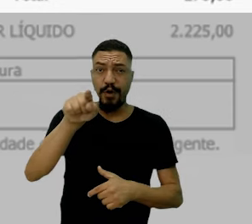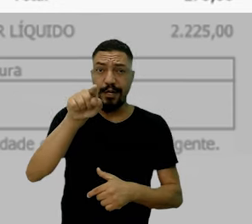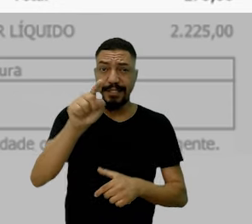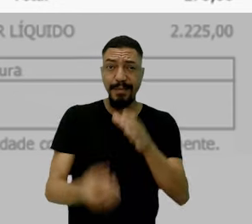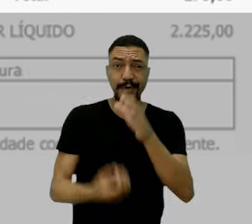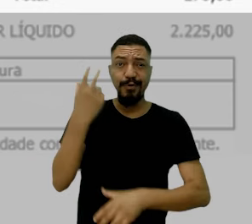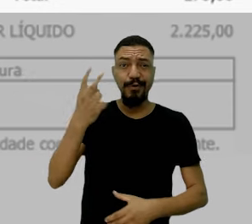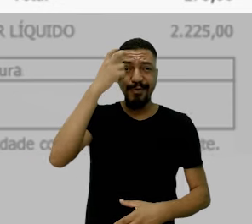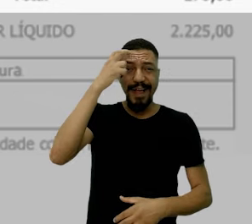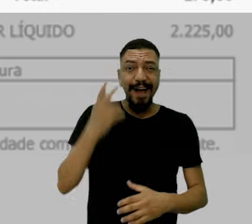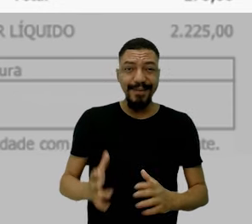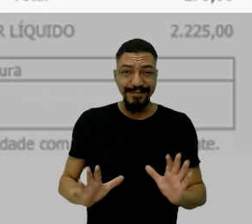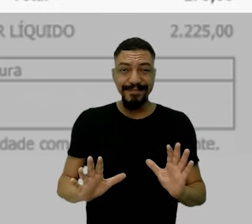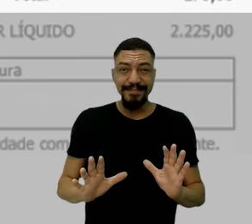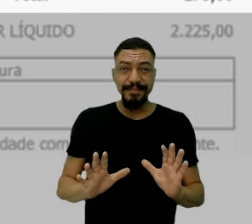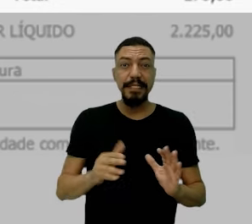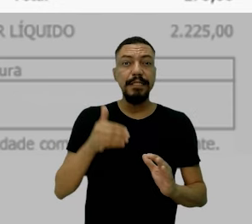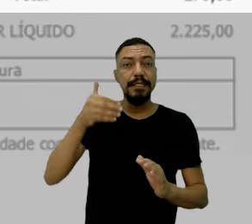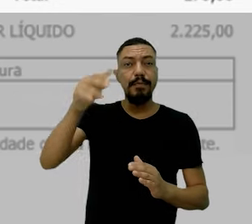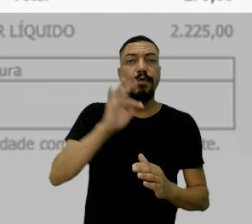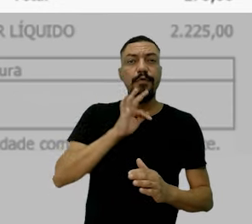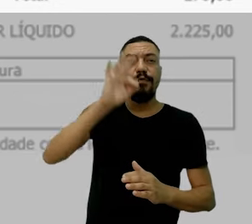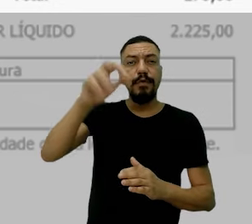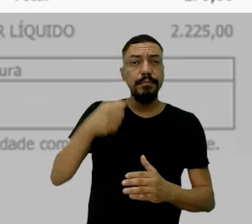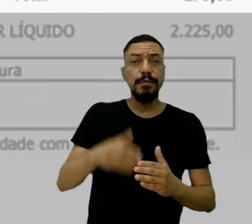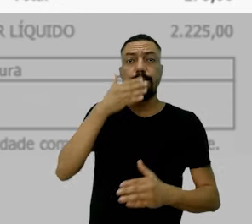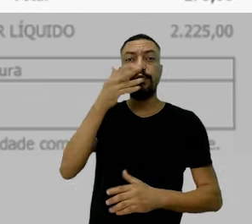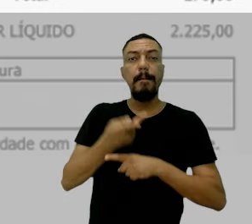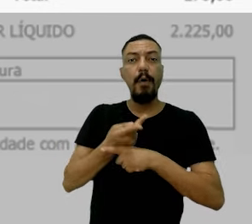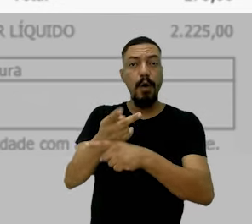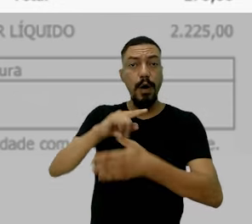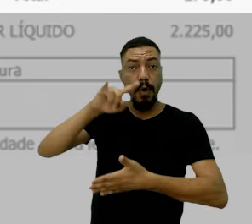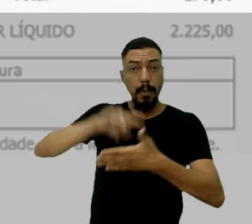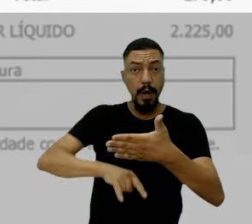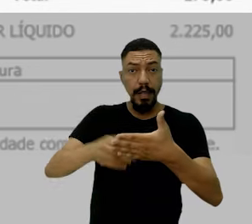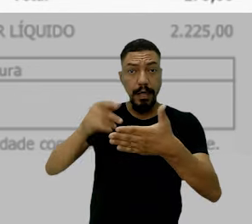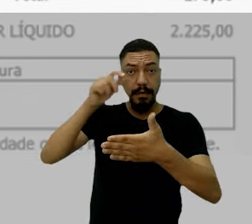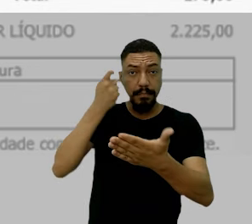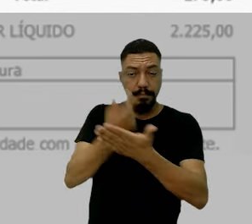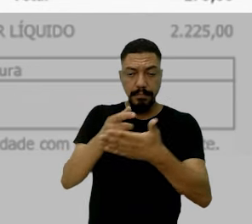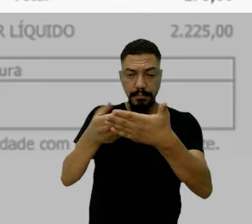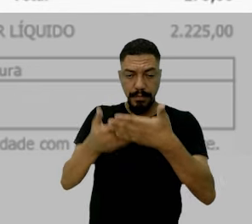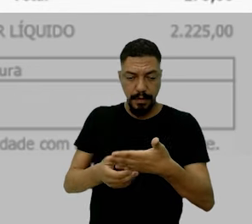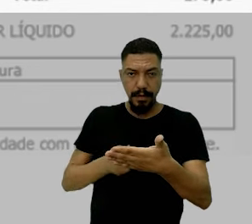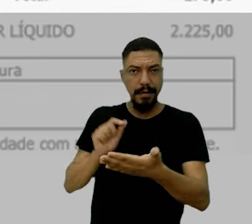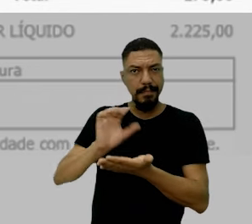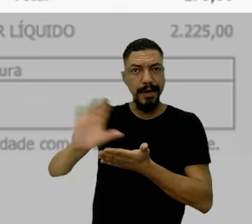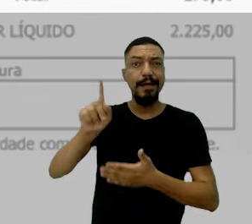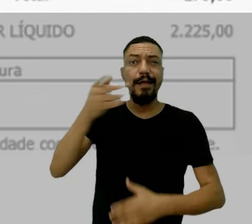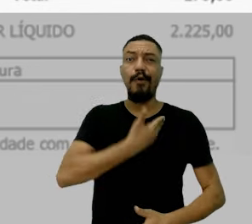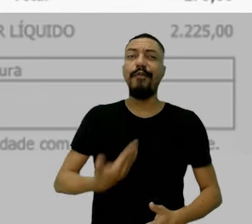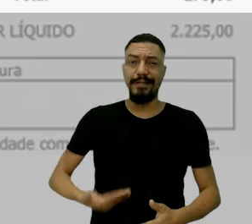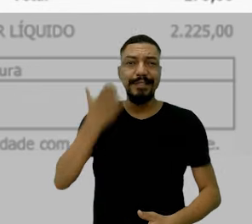serviço. É você, produtor ou produtora, e depois, lá na frente, isso vai ser cobrado. E assim, se tem uma coisa,